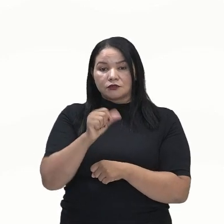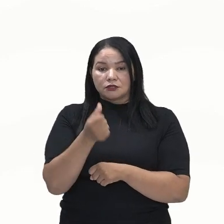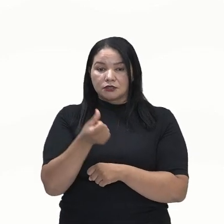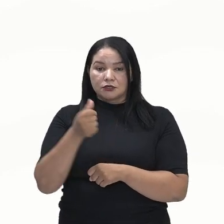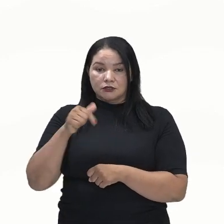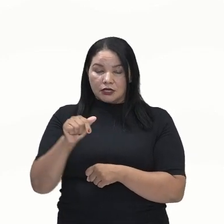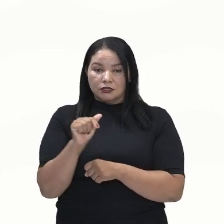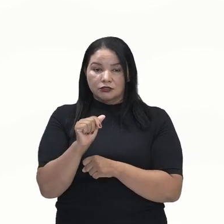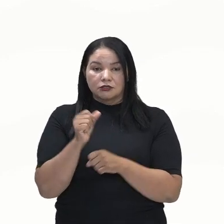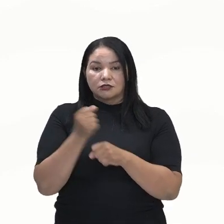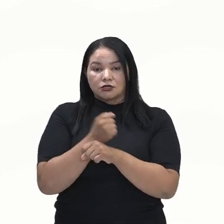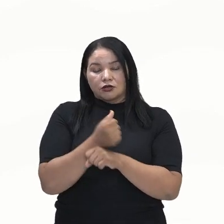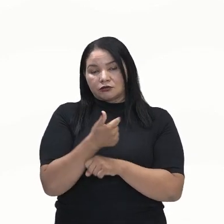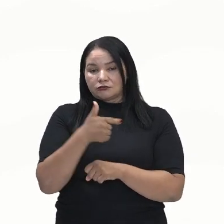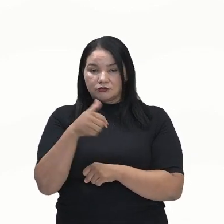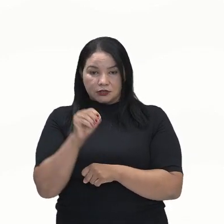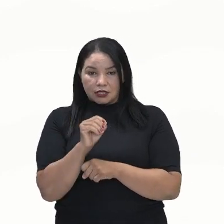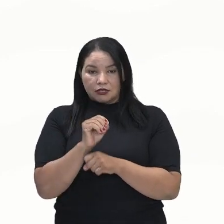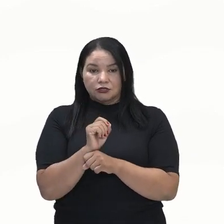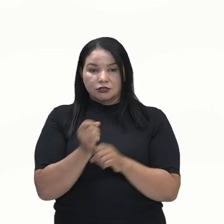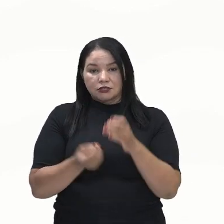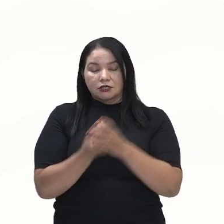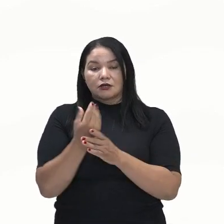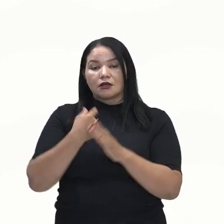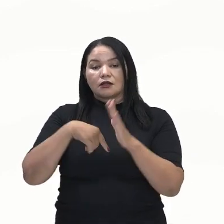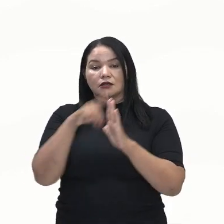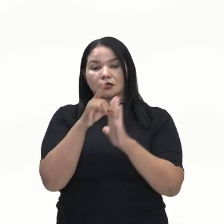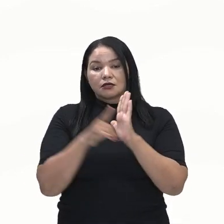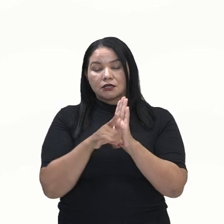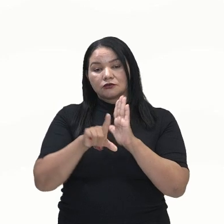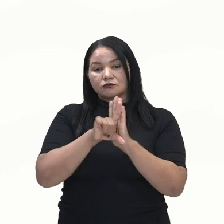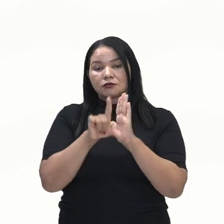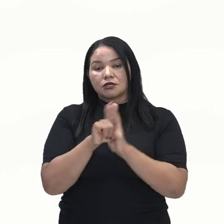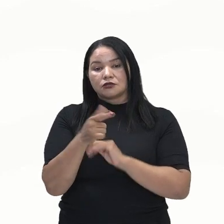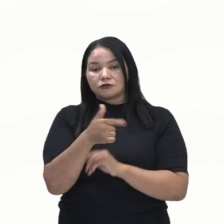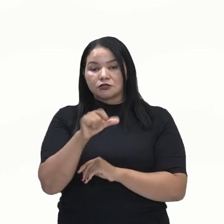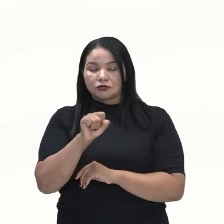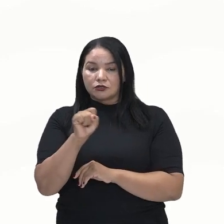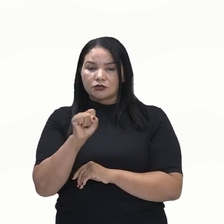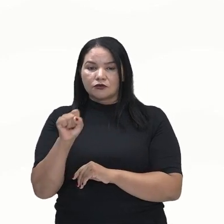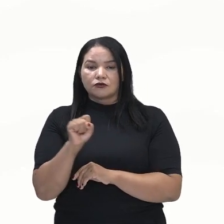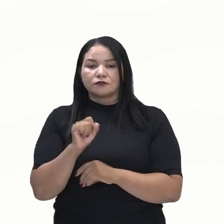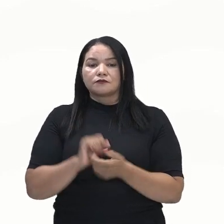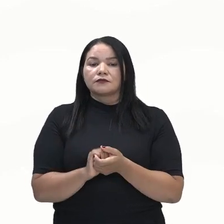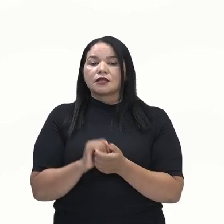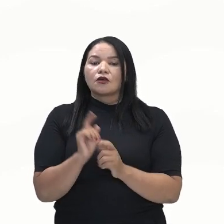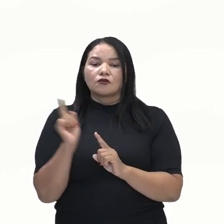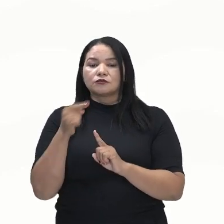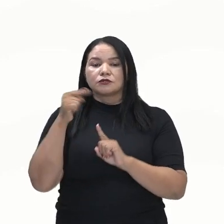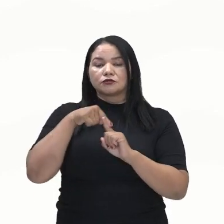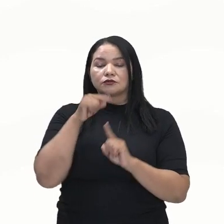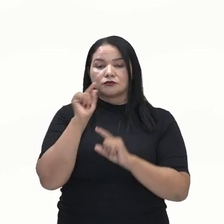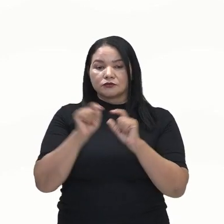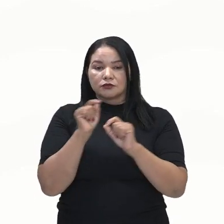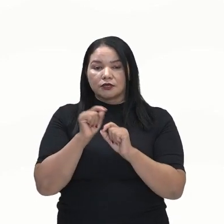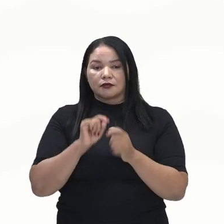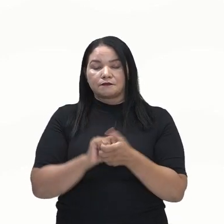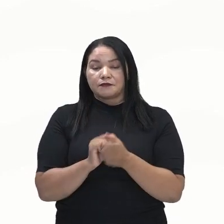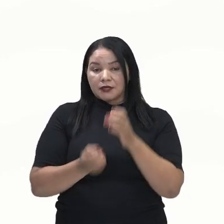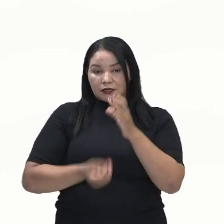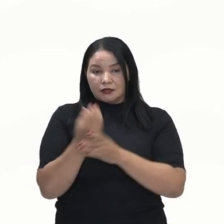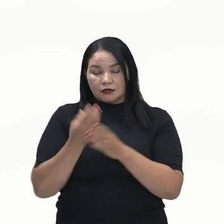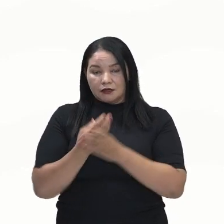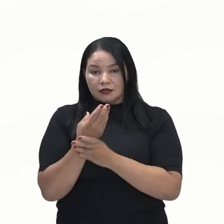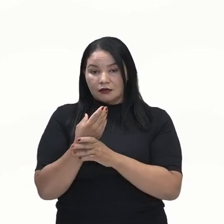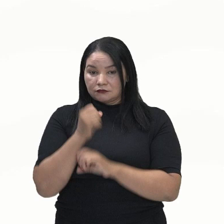1967, com o Decreto-Lei número 288. Qual é o objetivo da Zona Franca? Promover